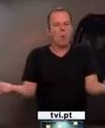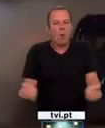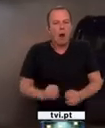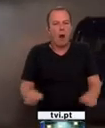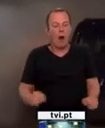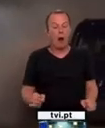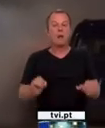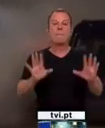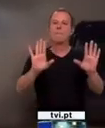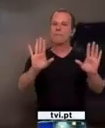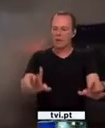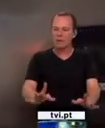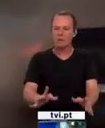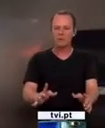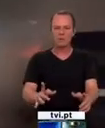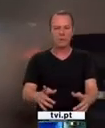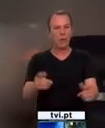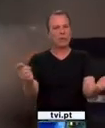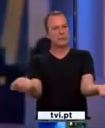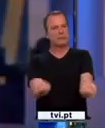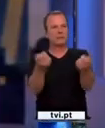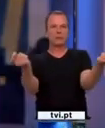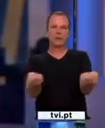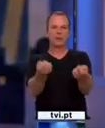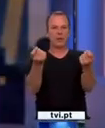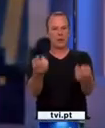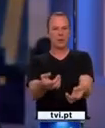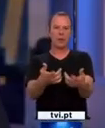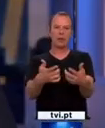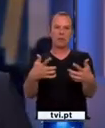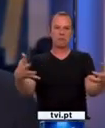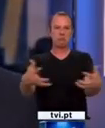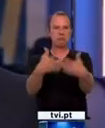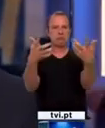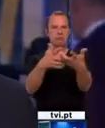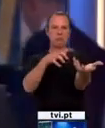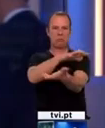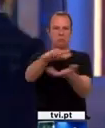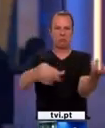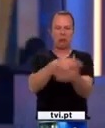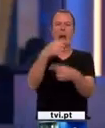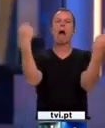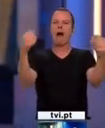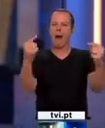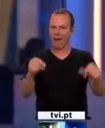mas há espetáculo e com muito fogo de artifício. Boa noite.